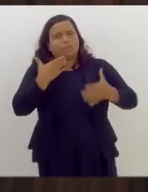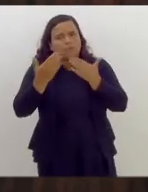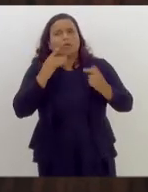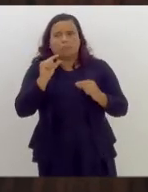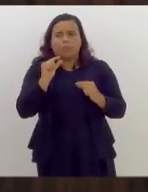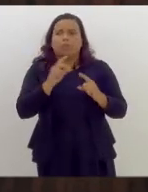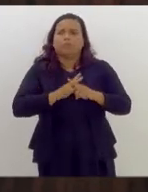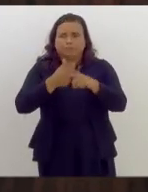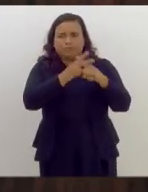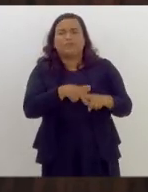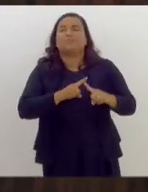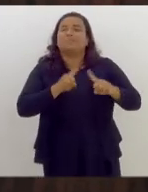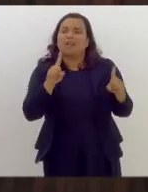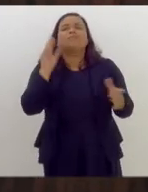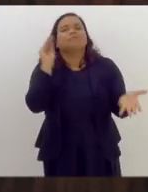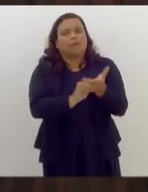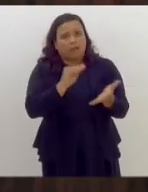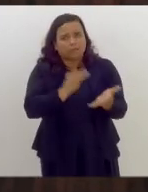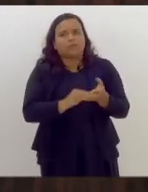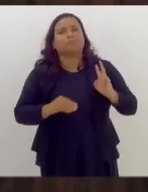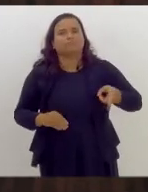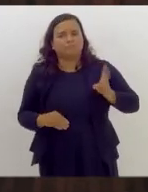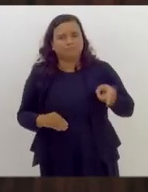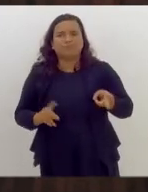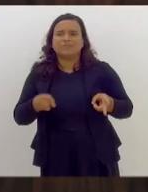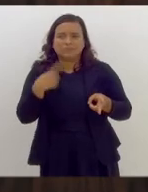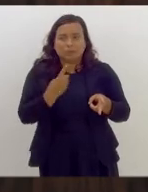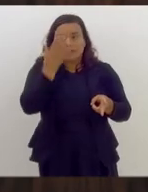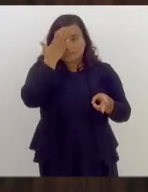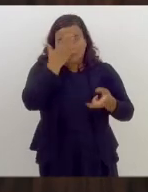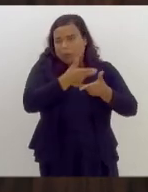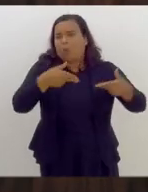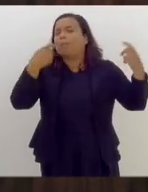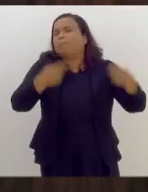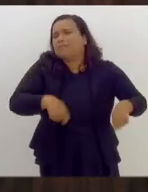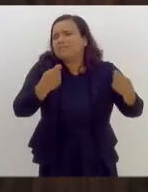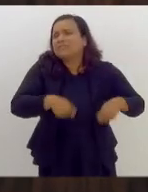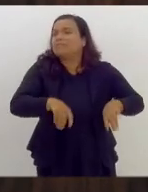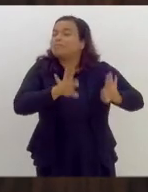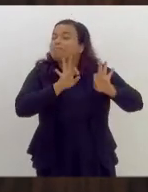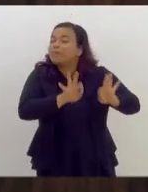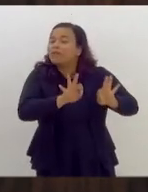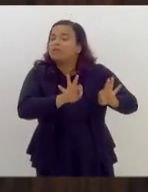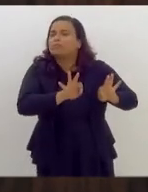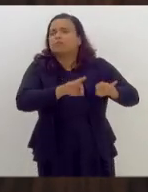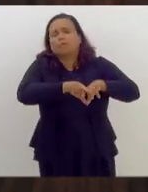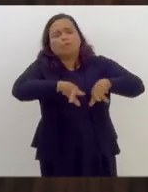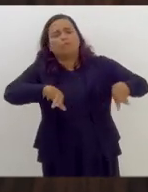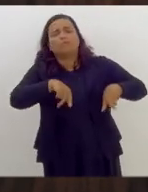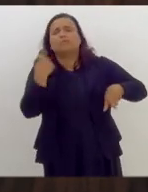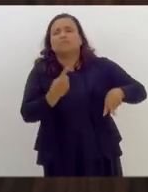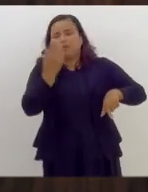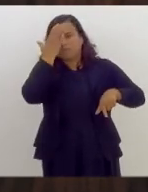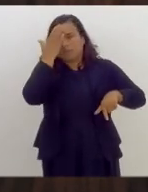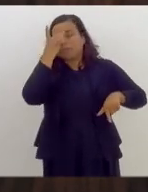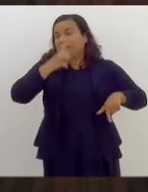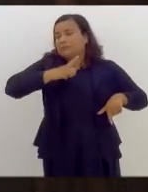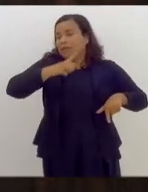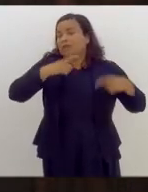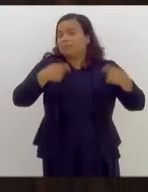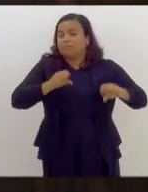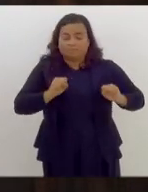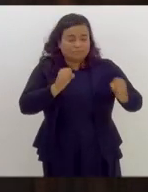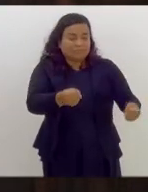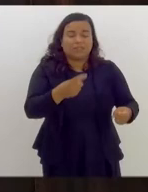cá, mas ainda não é o suficiente. Aquilo que nós precisamos, aquilo que realmente nós temos que